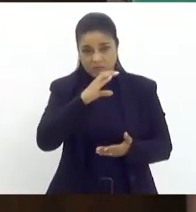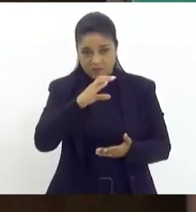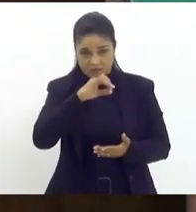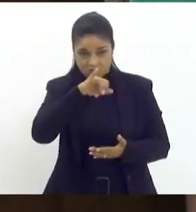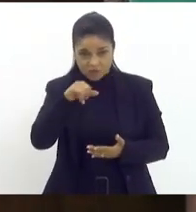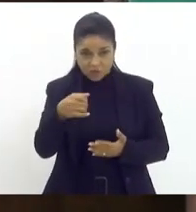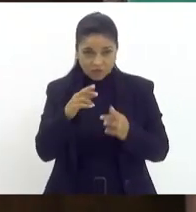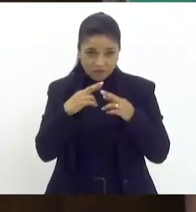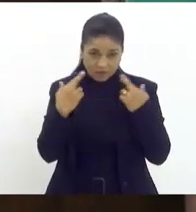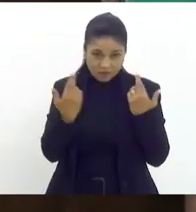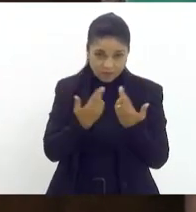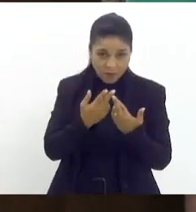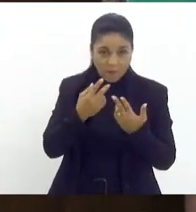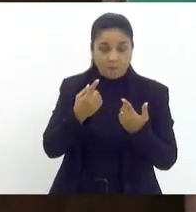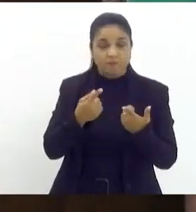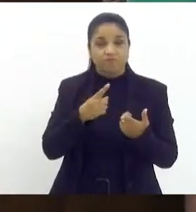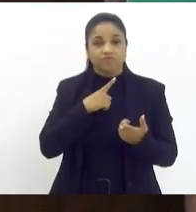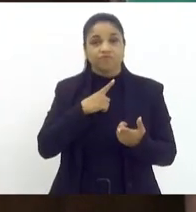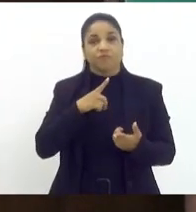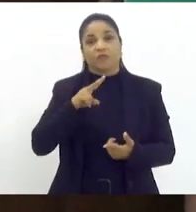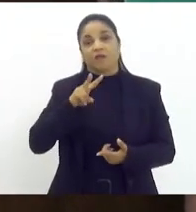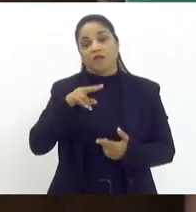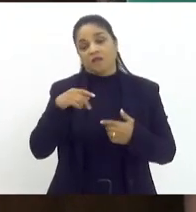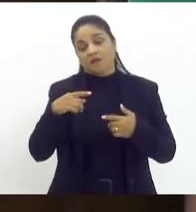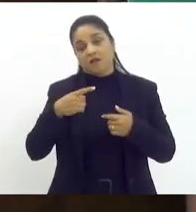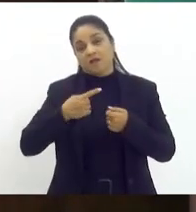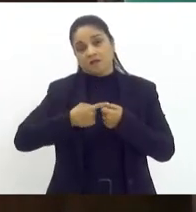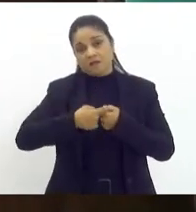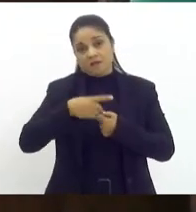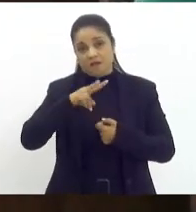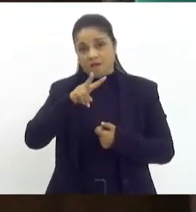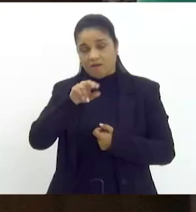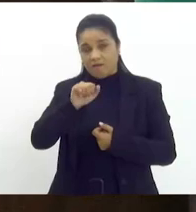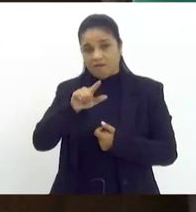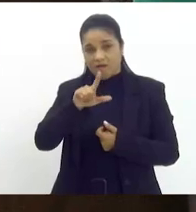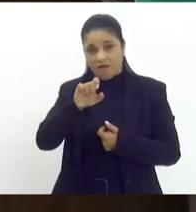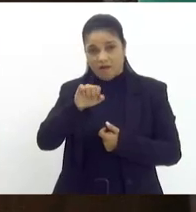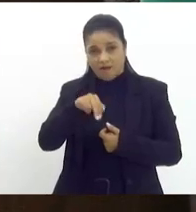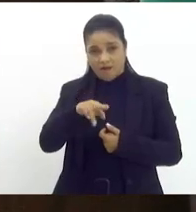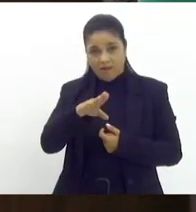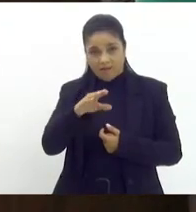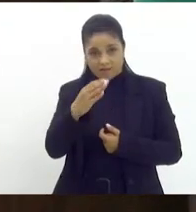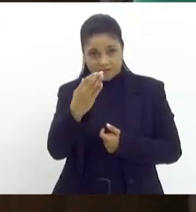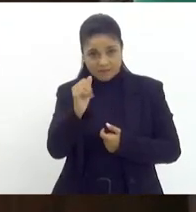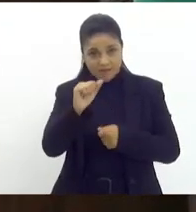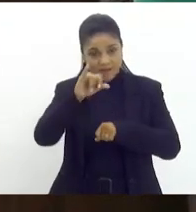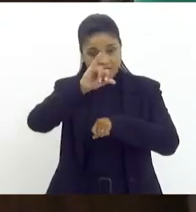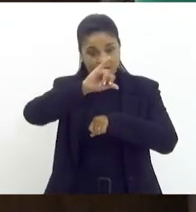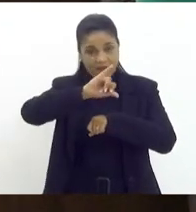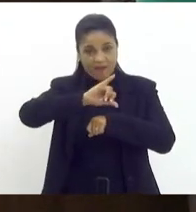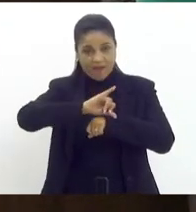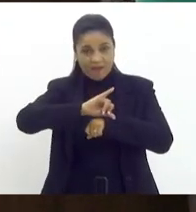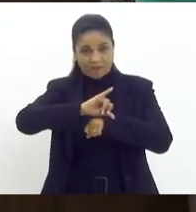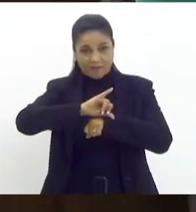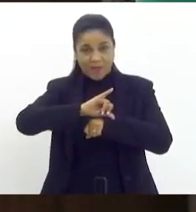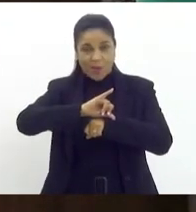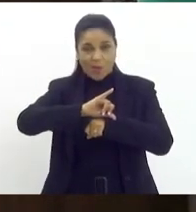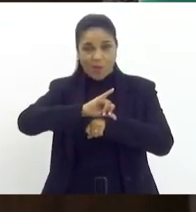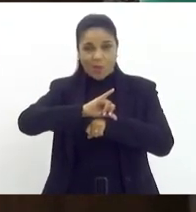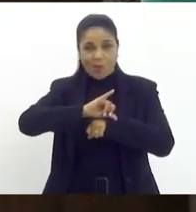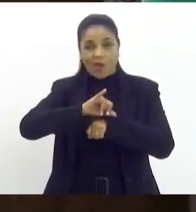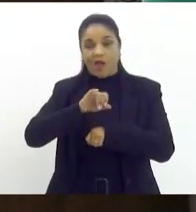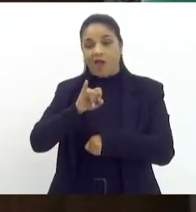passou que Valença é a capital a capital Imperial